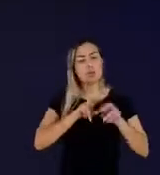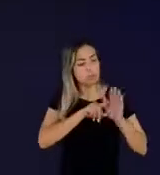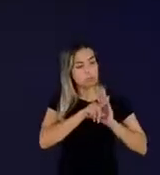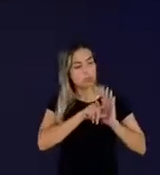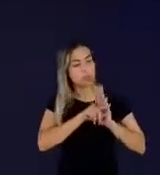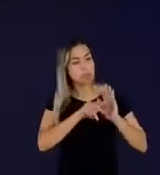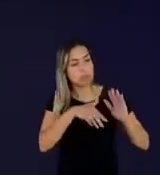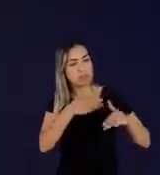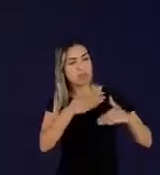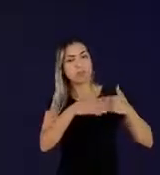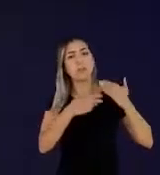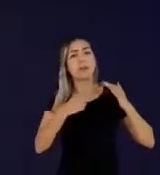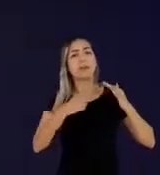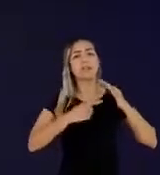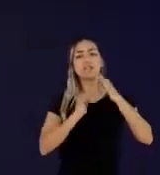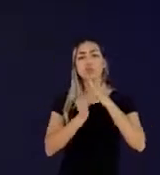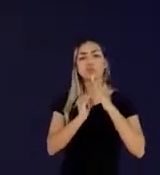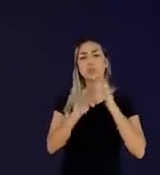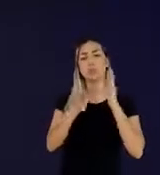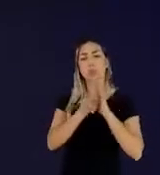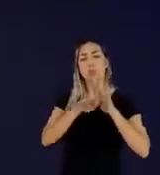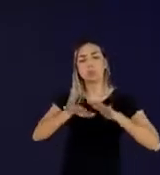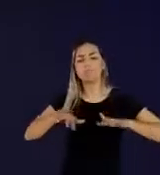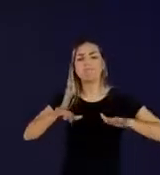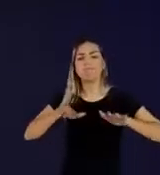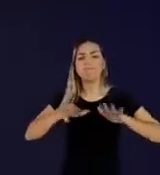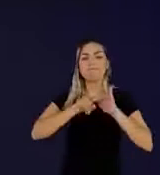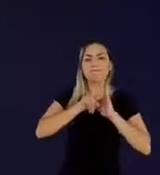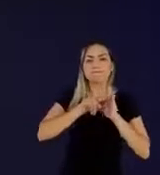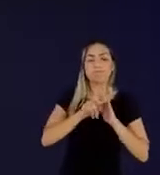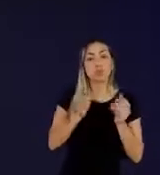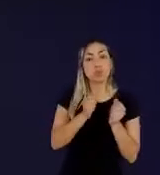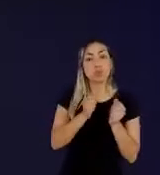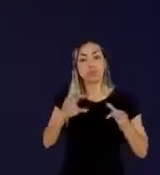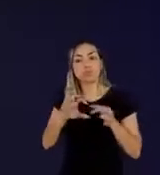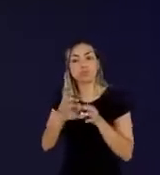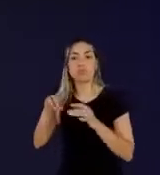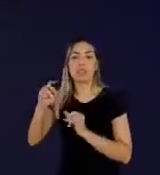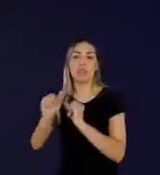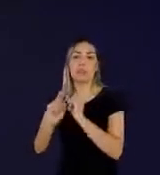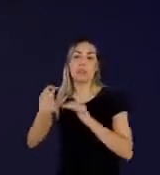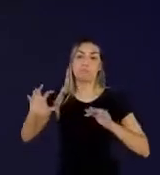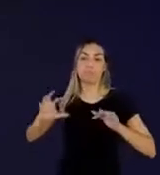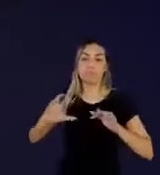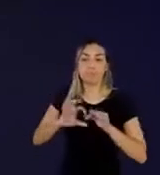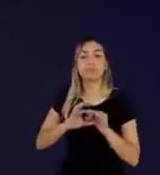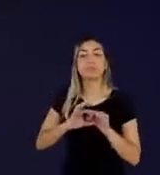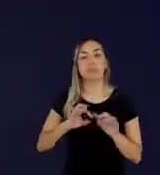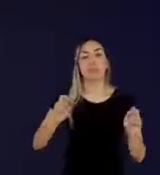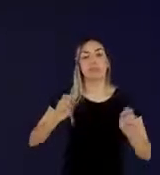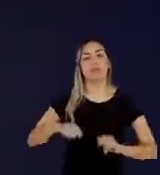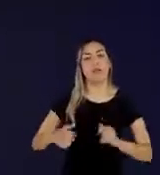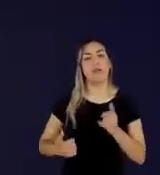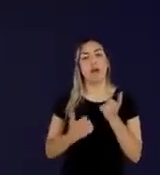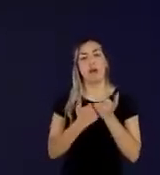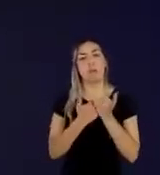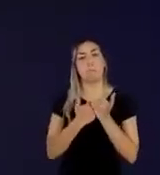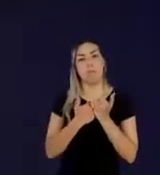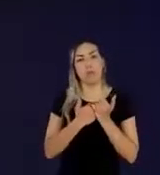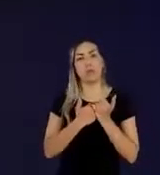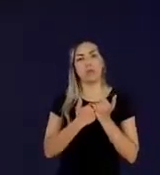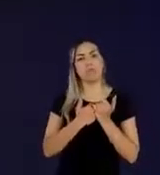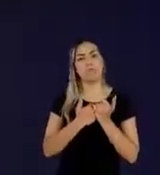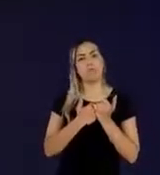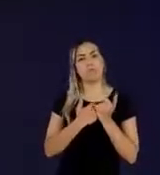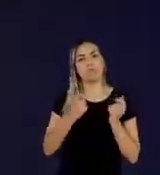academia, institutos de pesquisa, junto com os agentes setoriais, eles vão nos ajudar muito a enfrentar